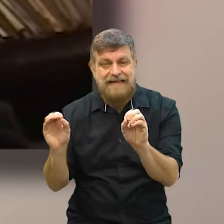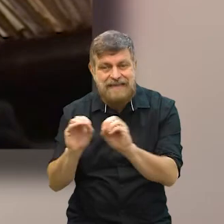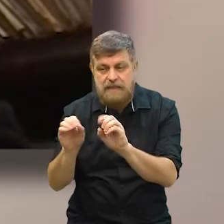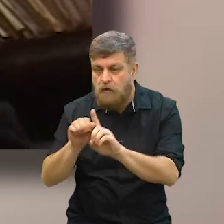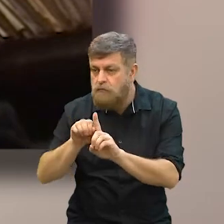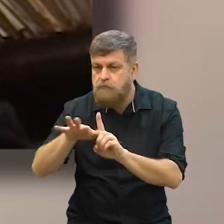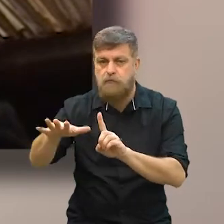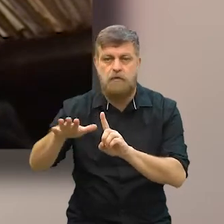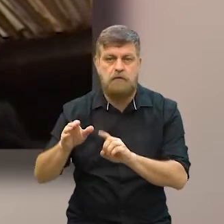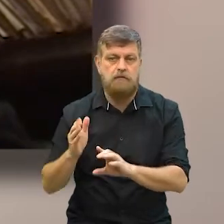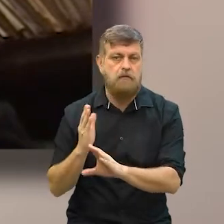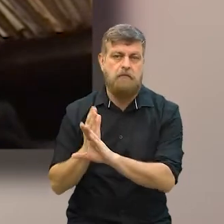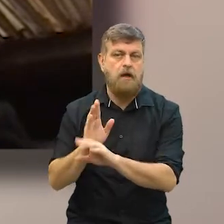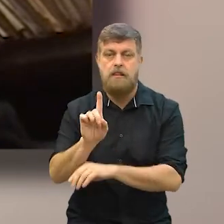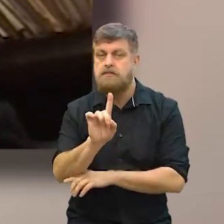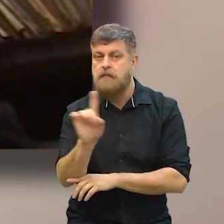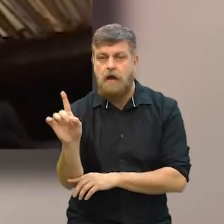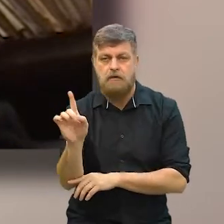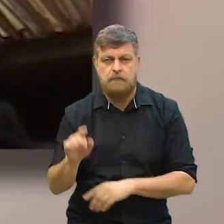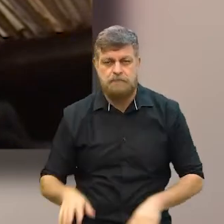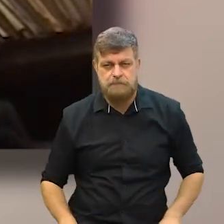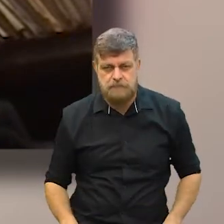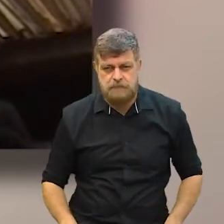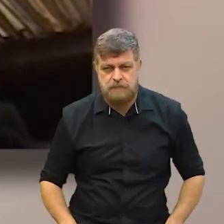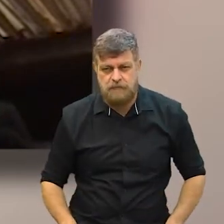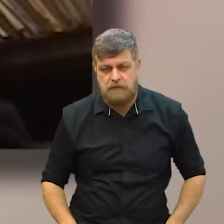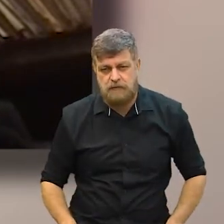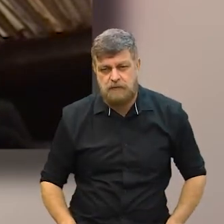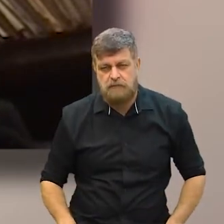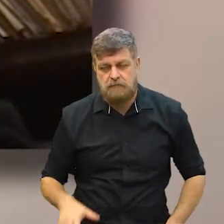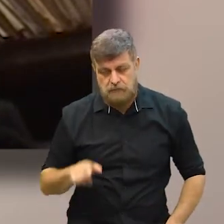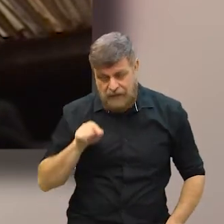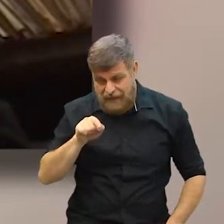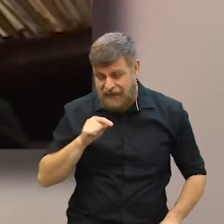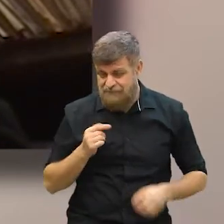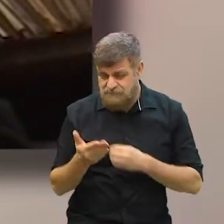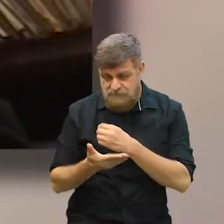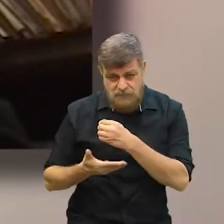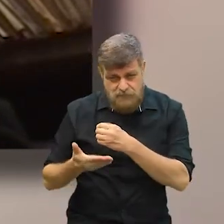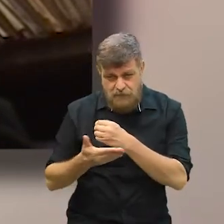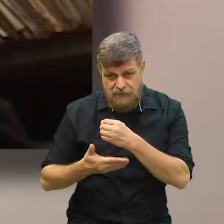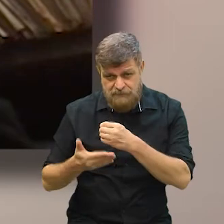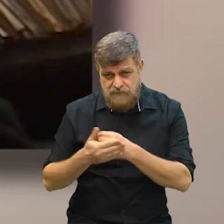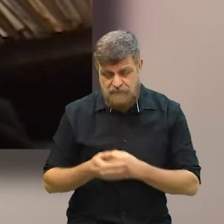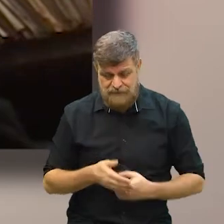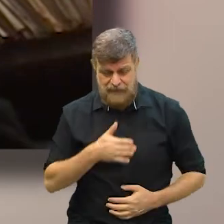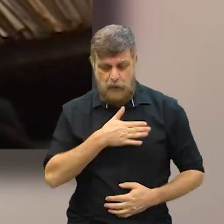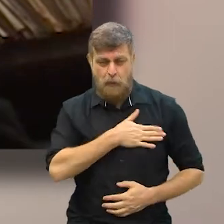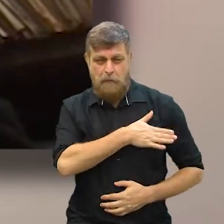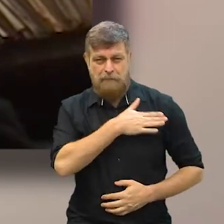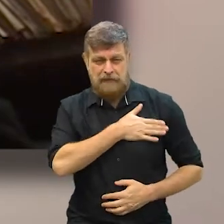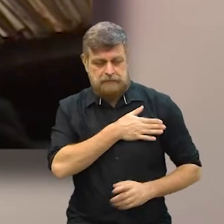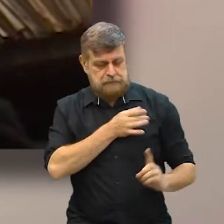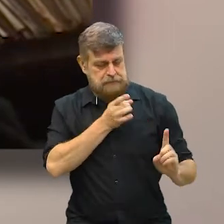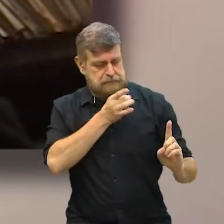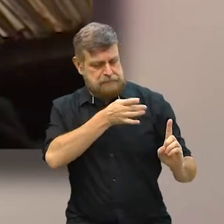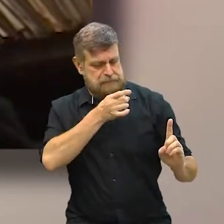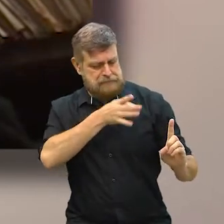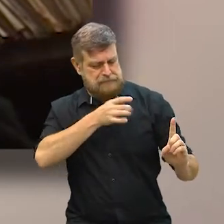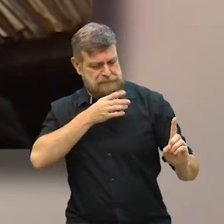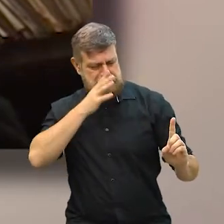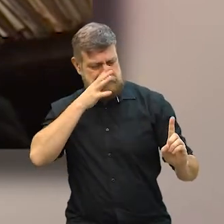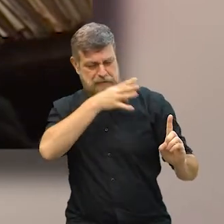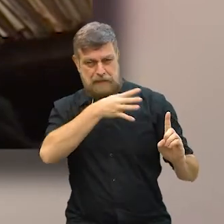não transmite a doença. Então, essa condição é fundamental. O preconceito que